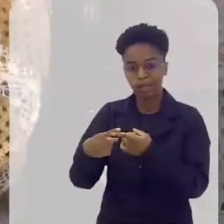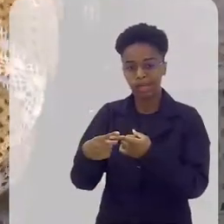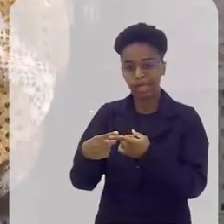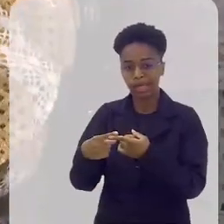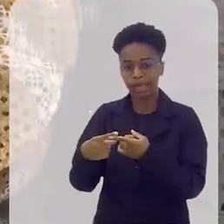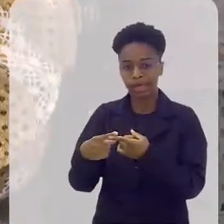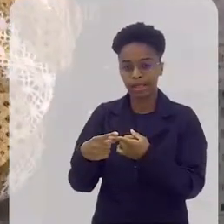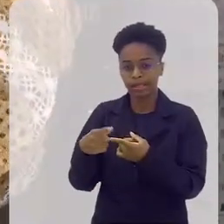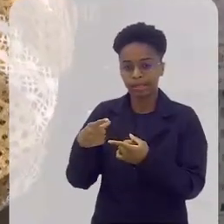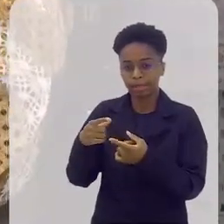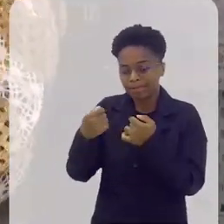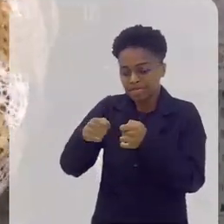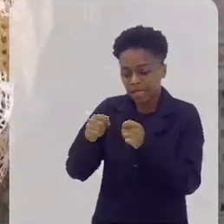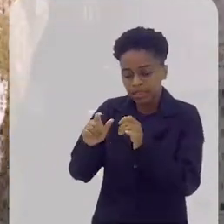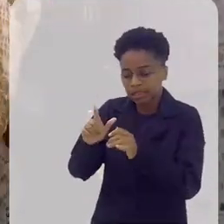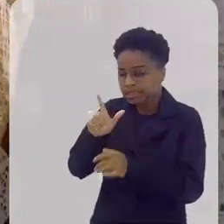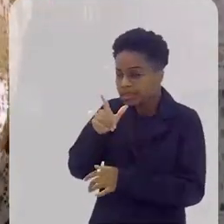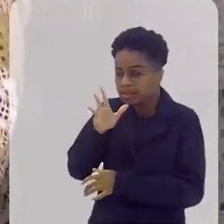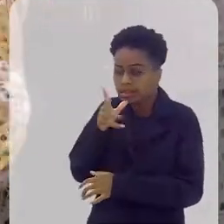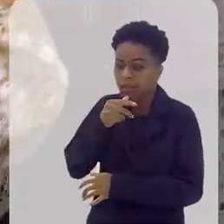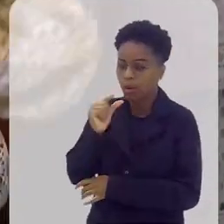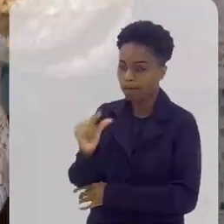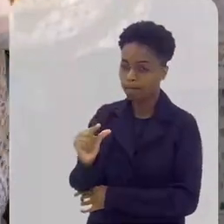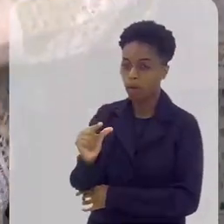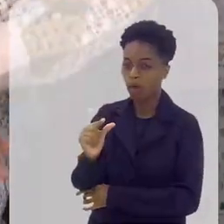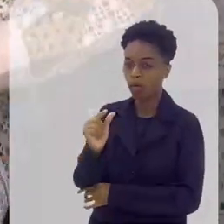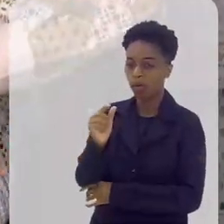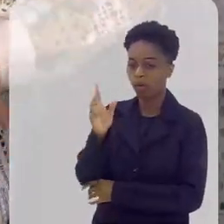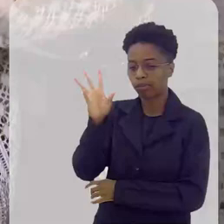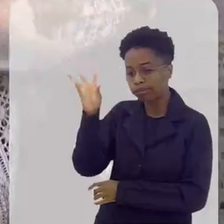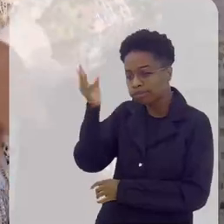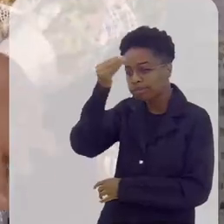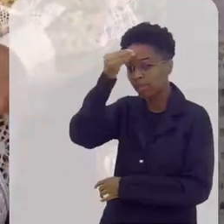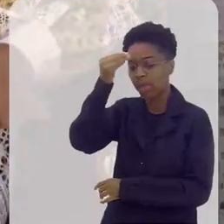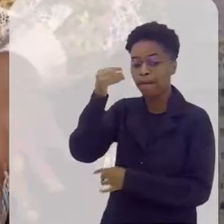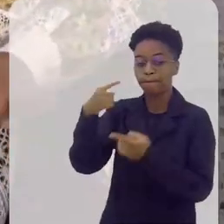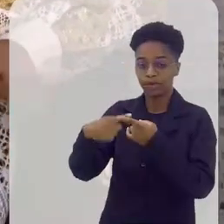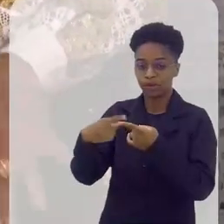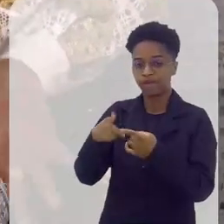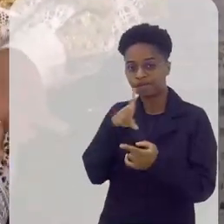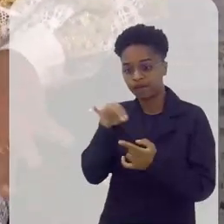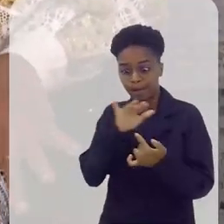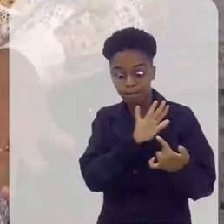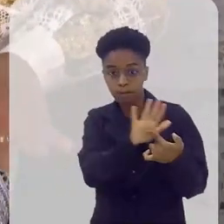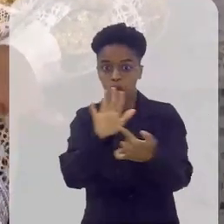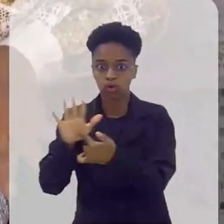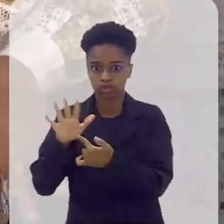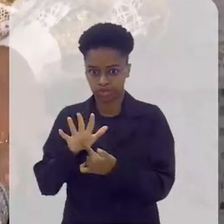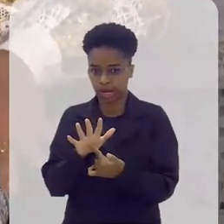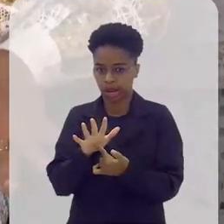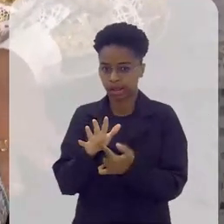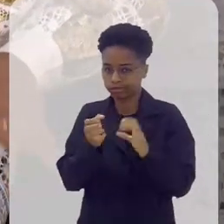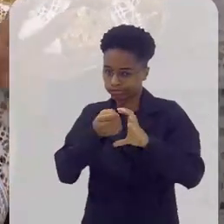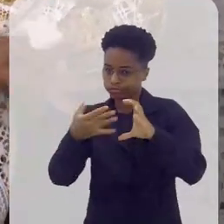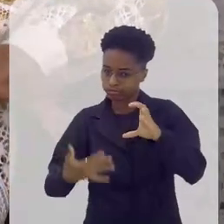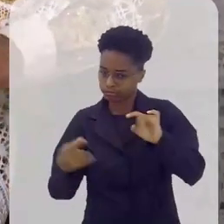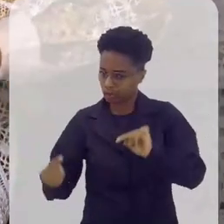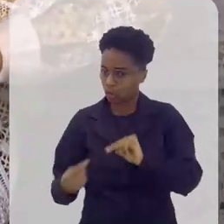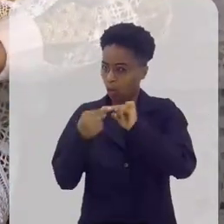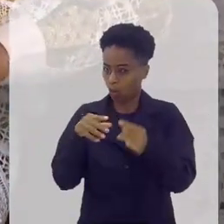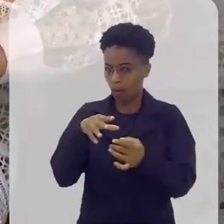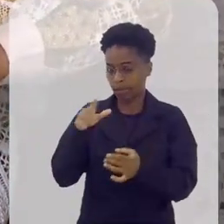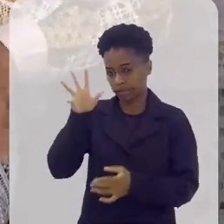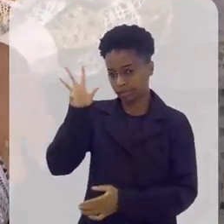que essa mediunidade retarde, ela não venha logo cedo, porque ele vai apresentar sintomas mediúnicos,